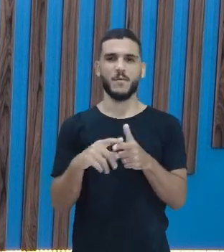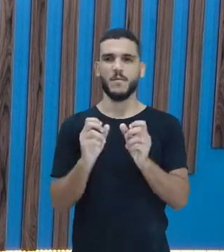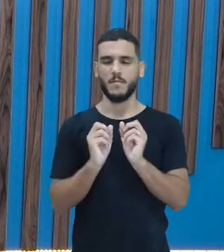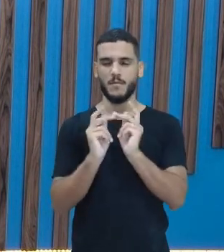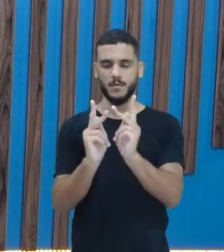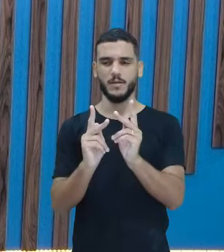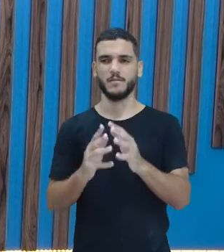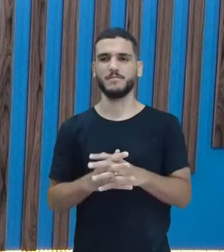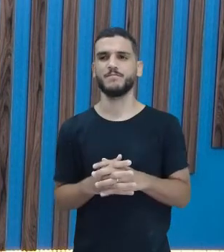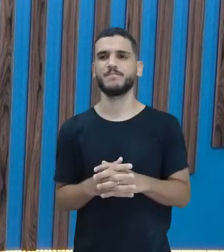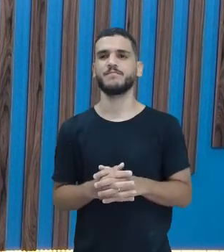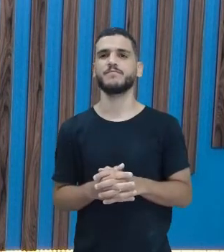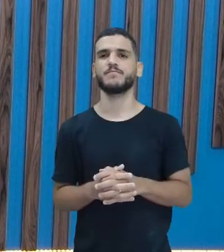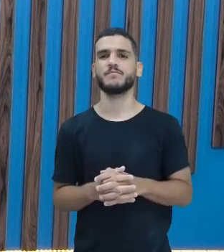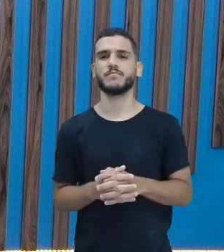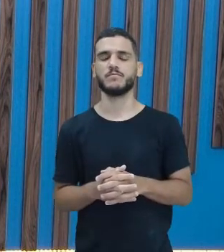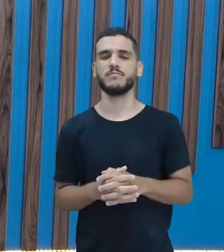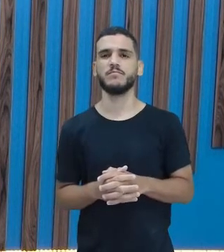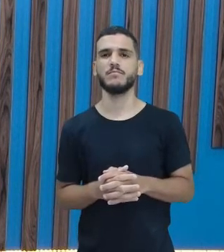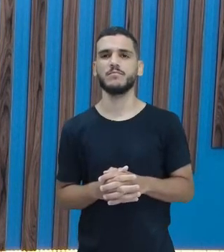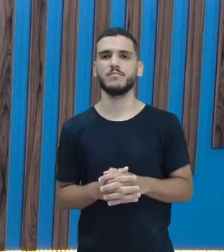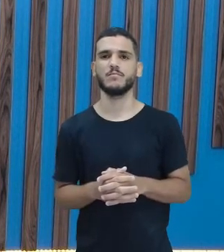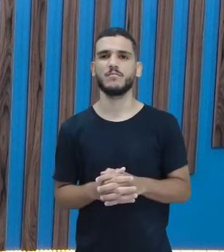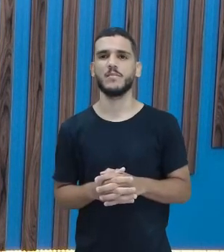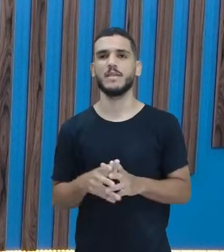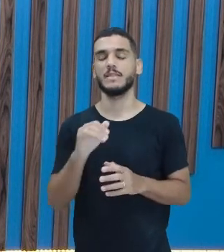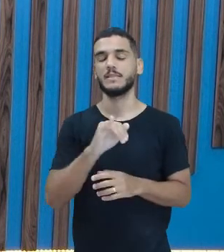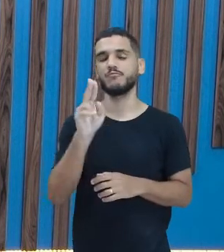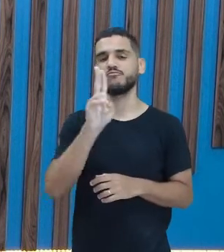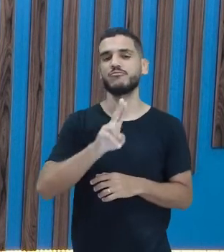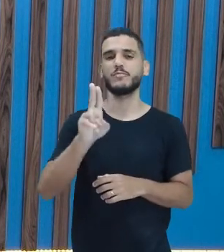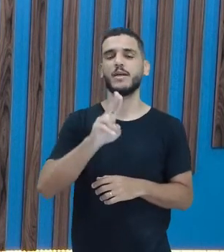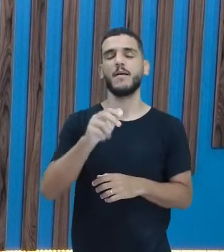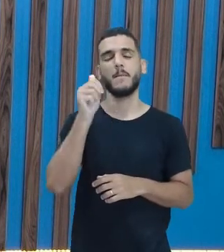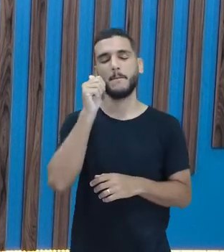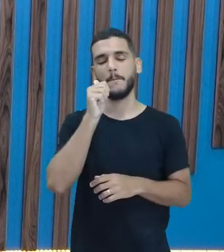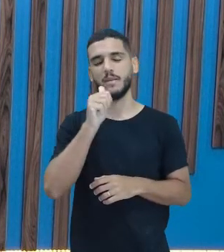eu alterasse, colocasse o menino e a menina